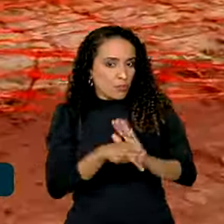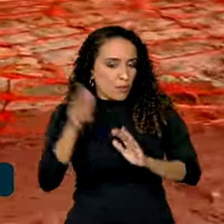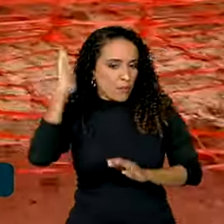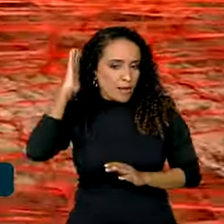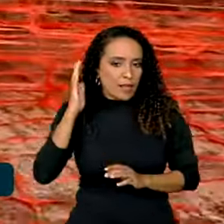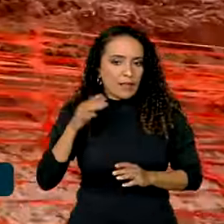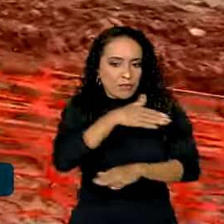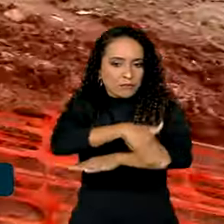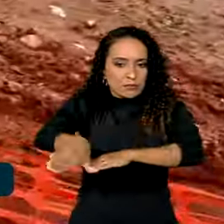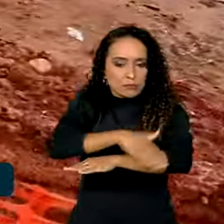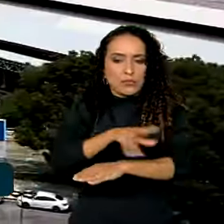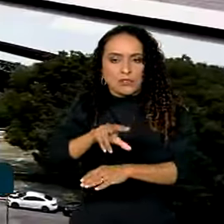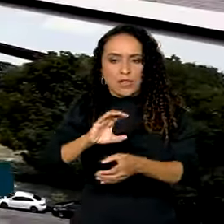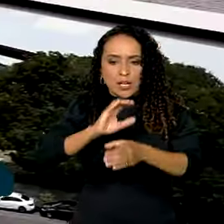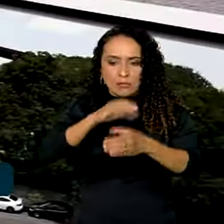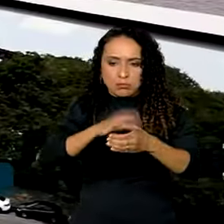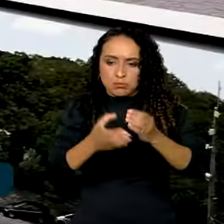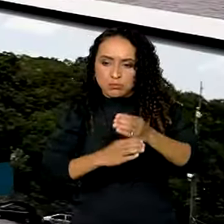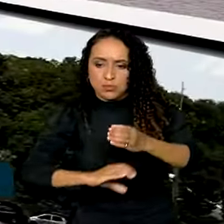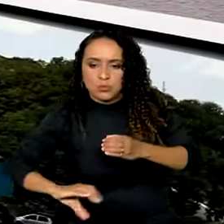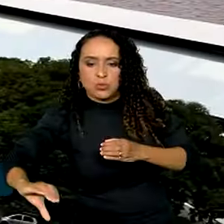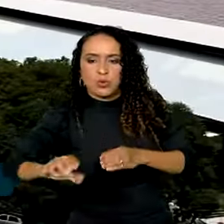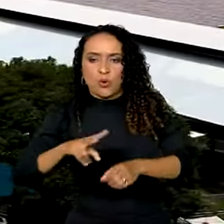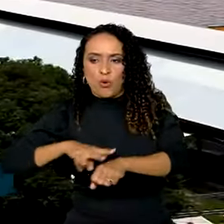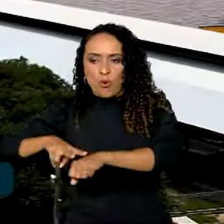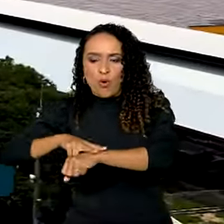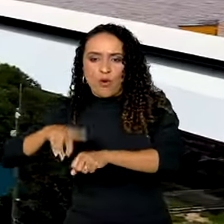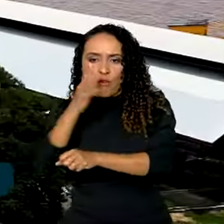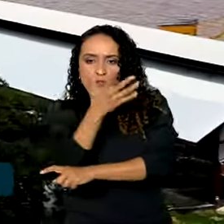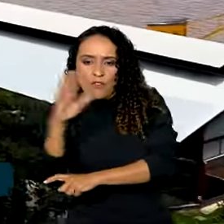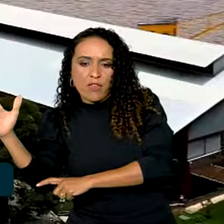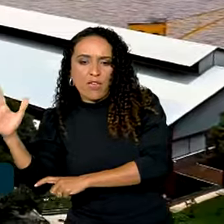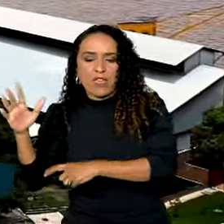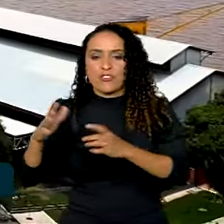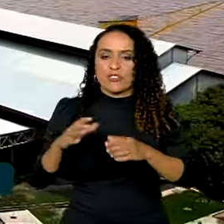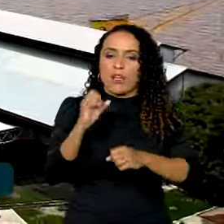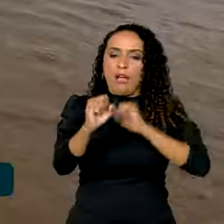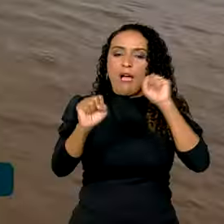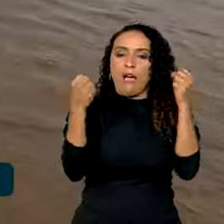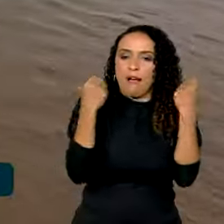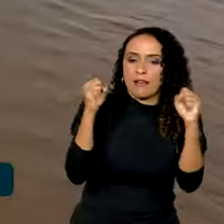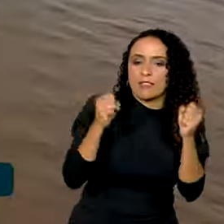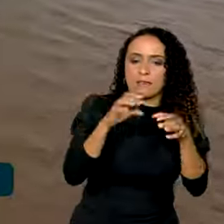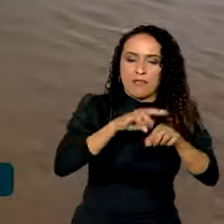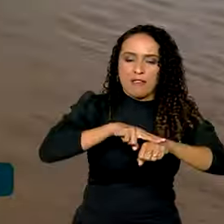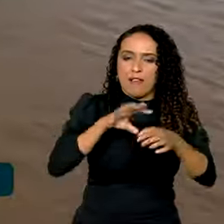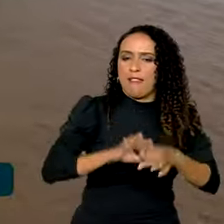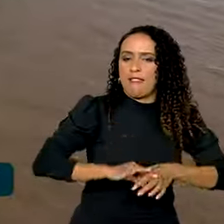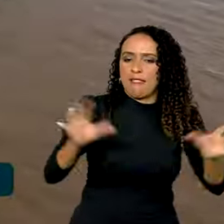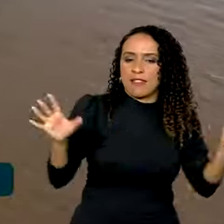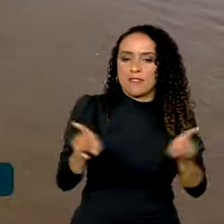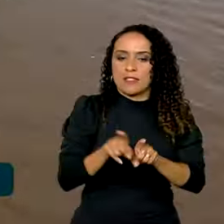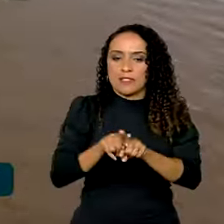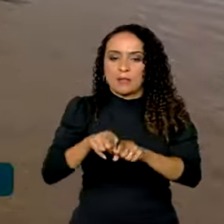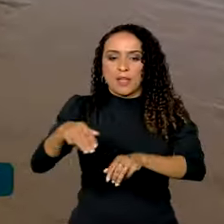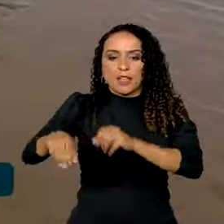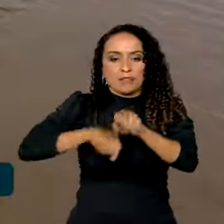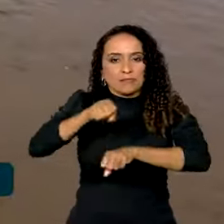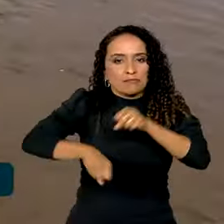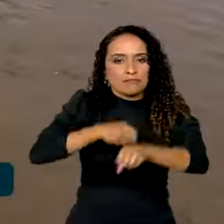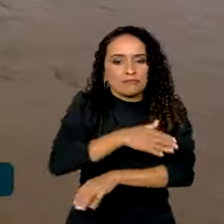receber rede coletora de esgoto, áreas verdes, academia ao ar livre e ciclovia. Também será construído um novo